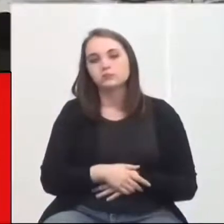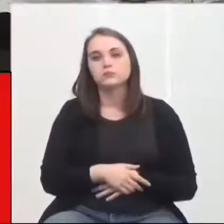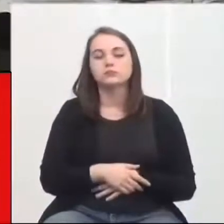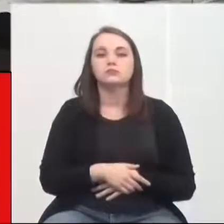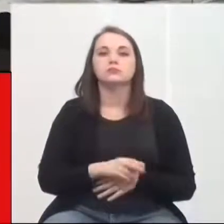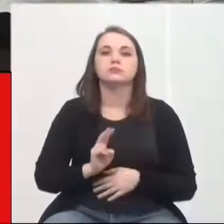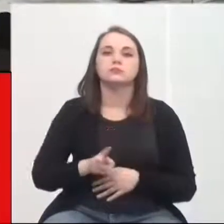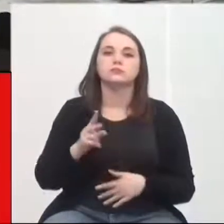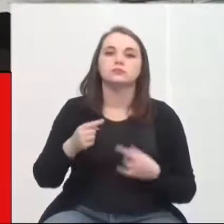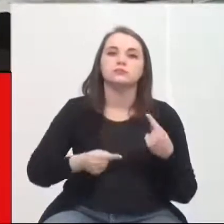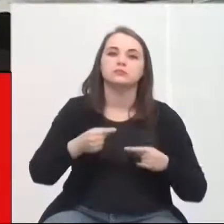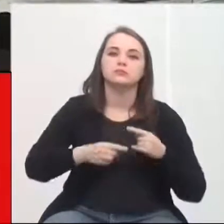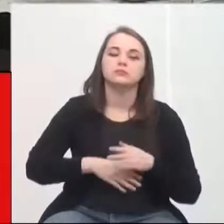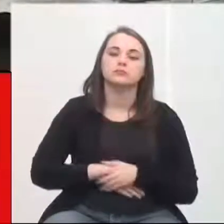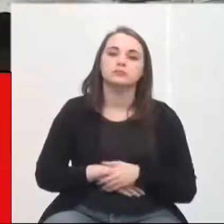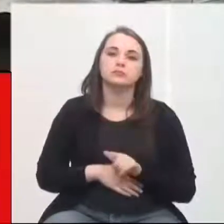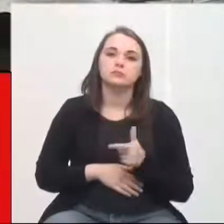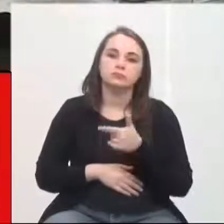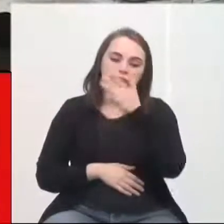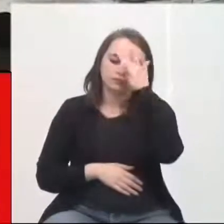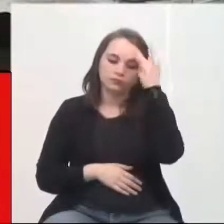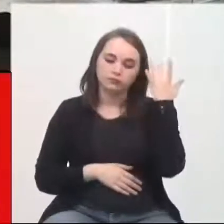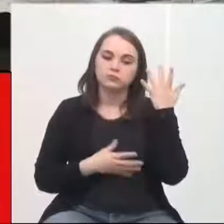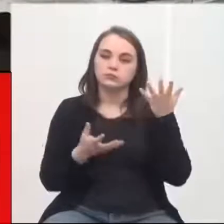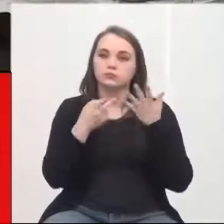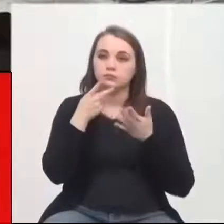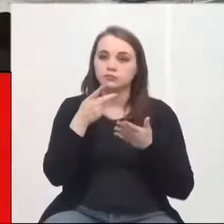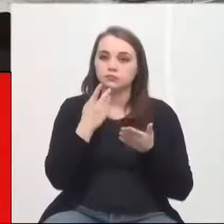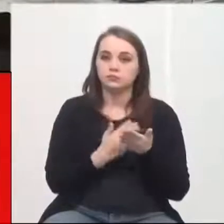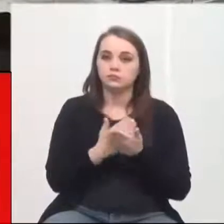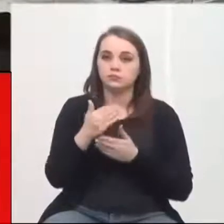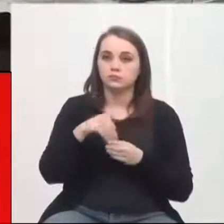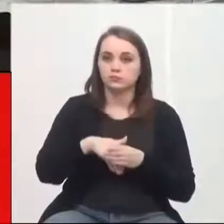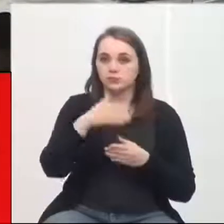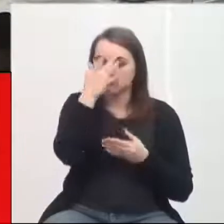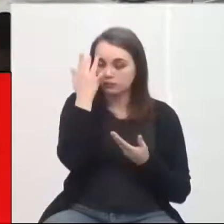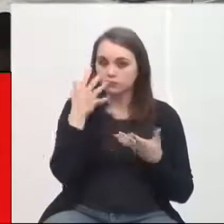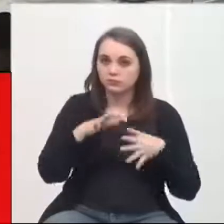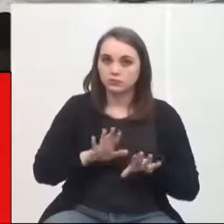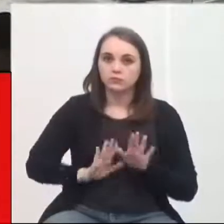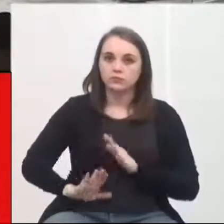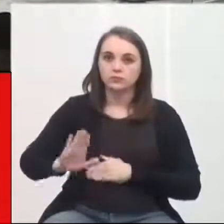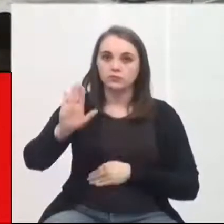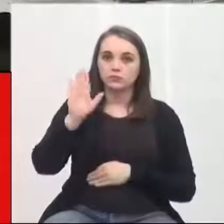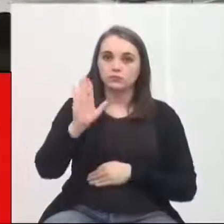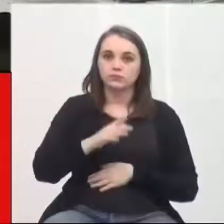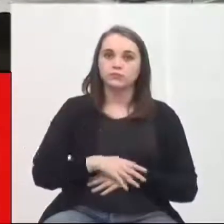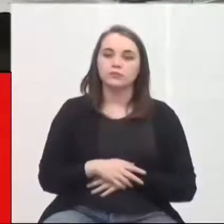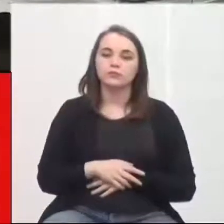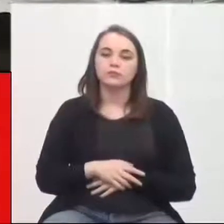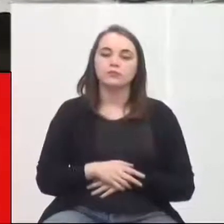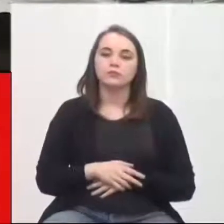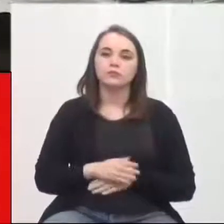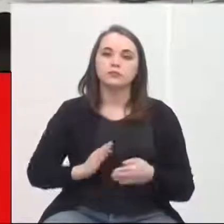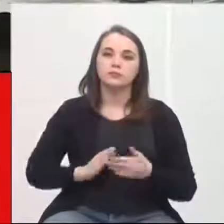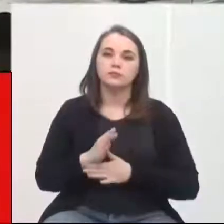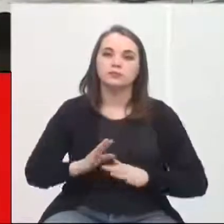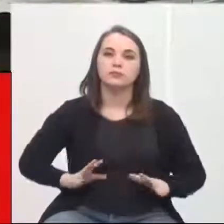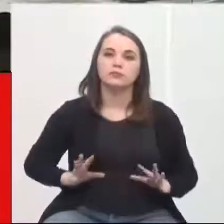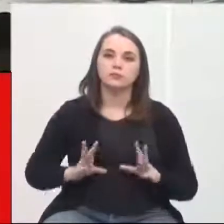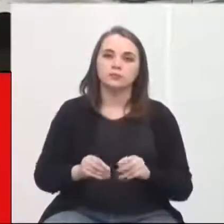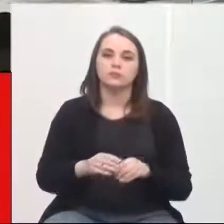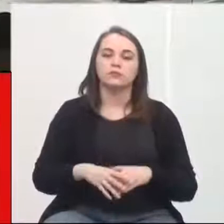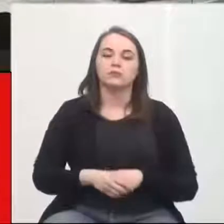requerimento continua em discussão. Não havendo mais quem queira discutir, está em votação. Os favoráveis permaneçam como estão, os contrários se manifestem. Aprovado